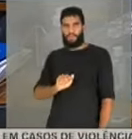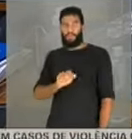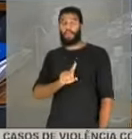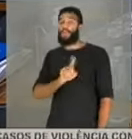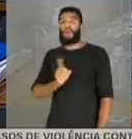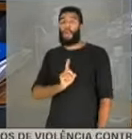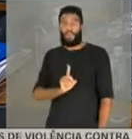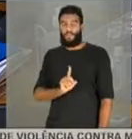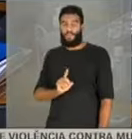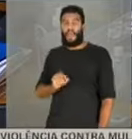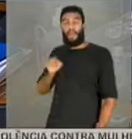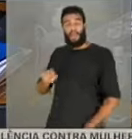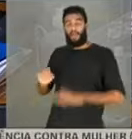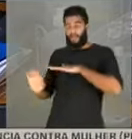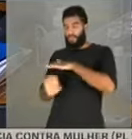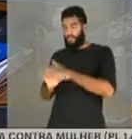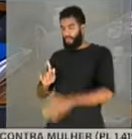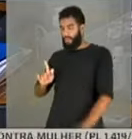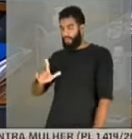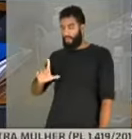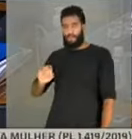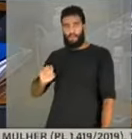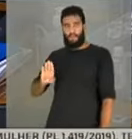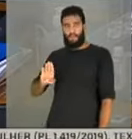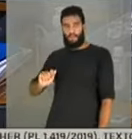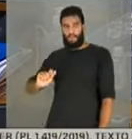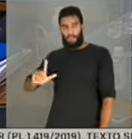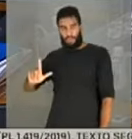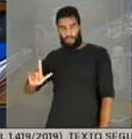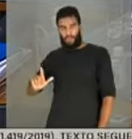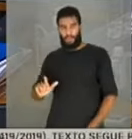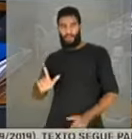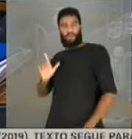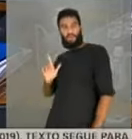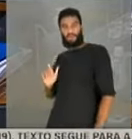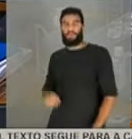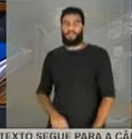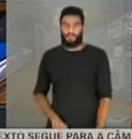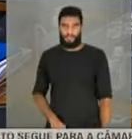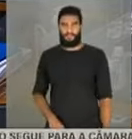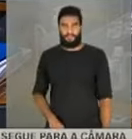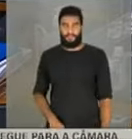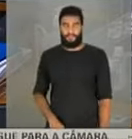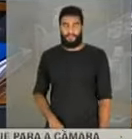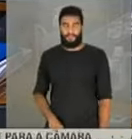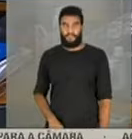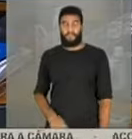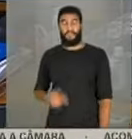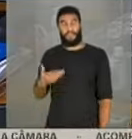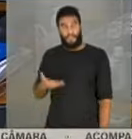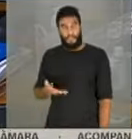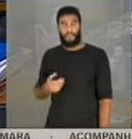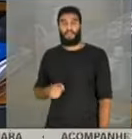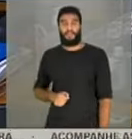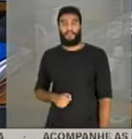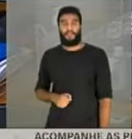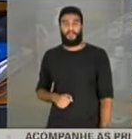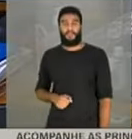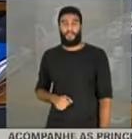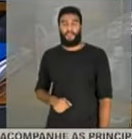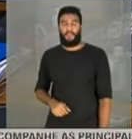Global. Na Global, por pouco, no processo da Global, 15 segundos, senador Humberto, por